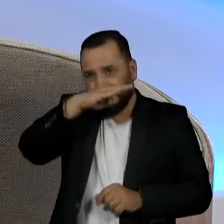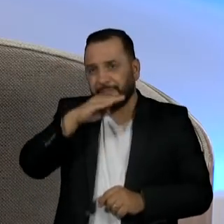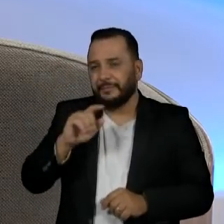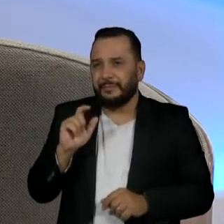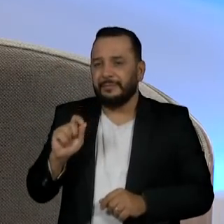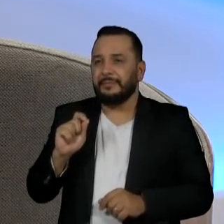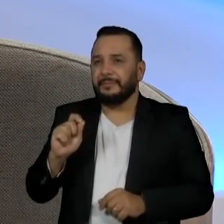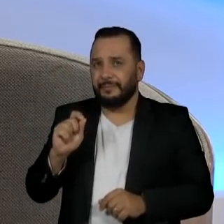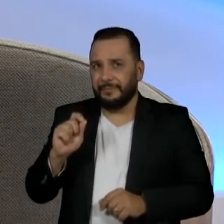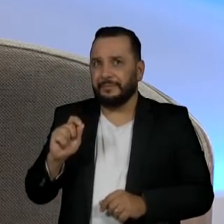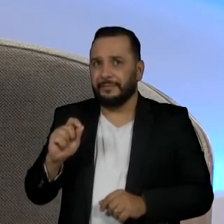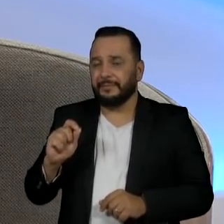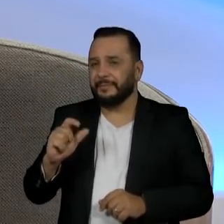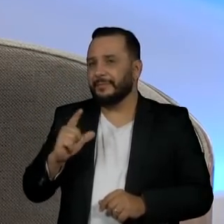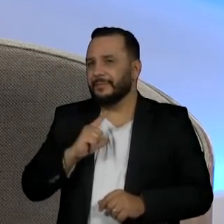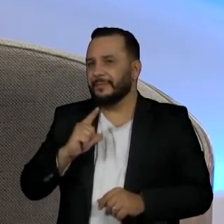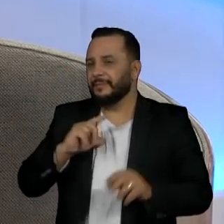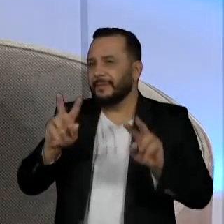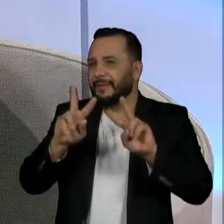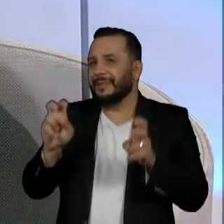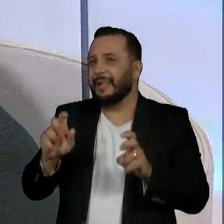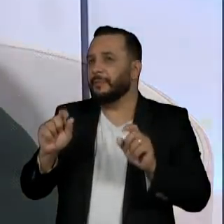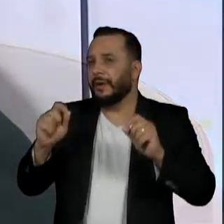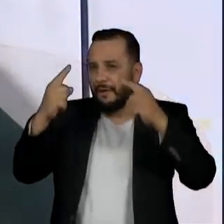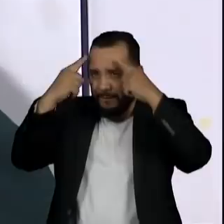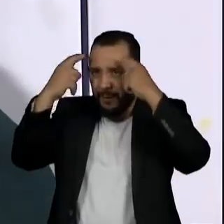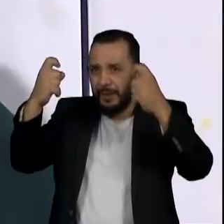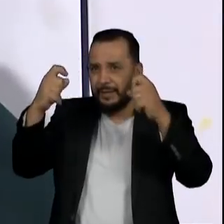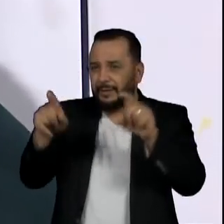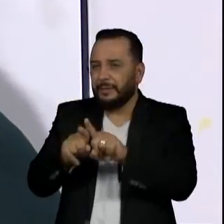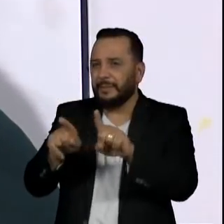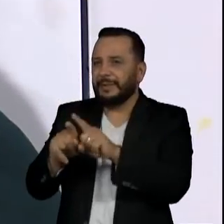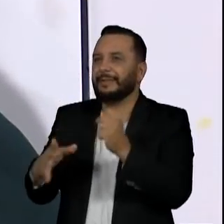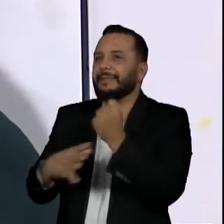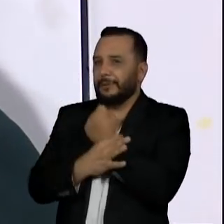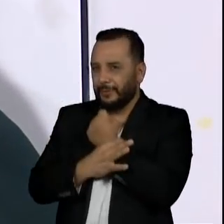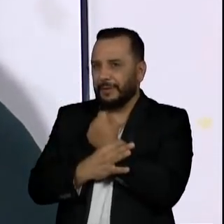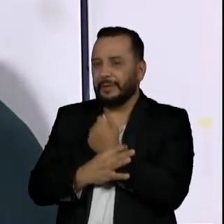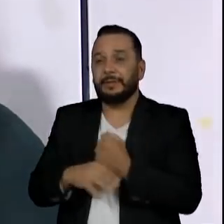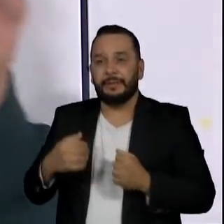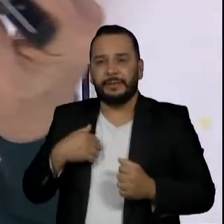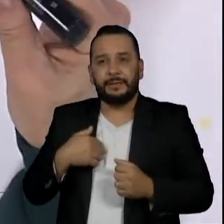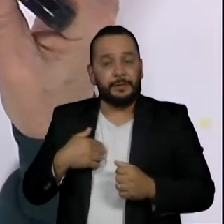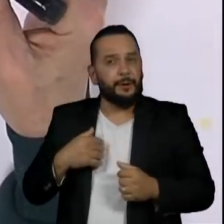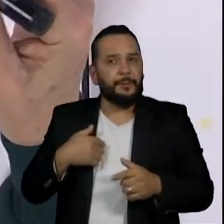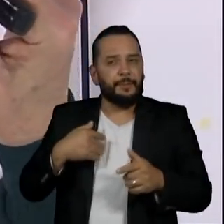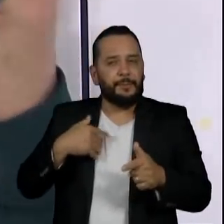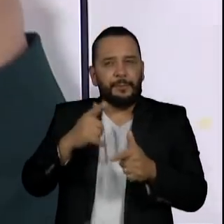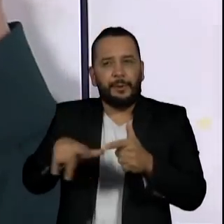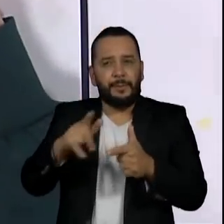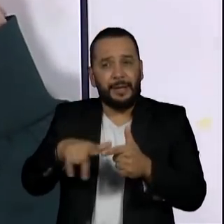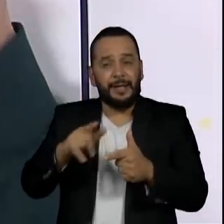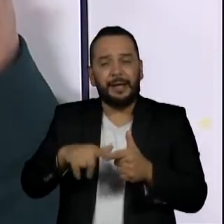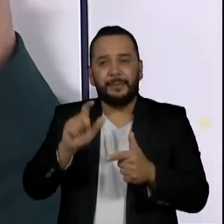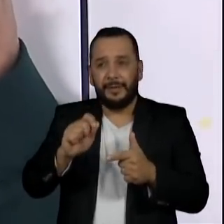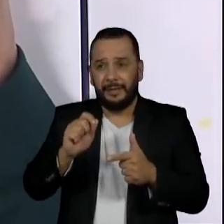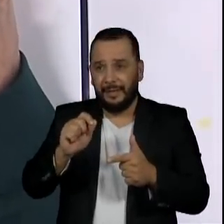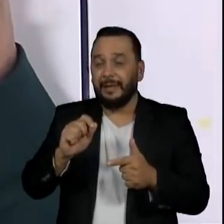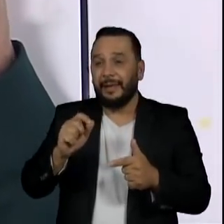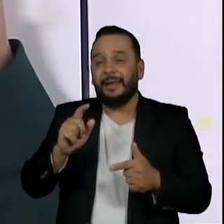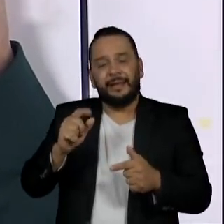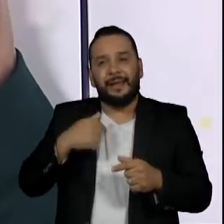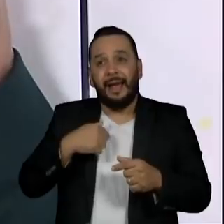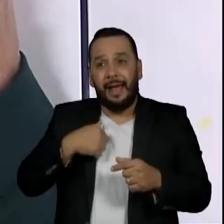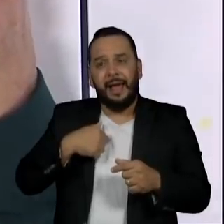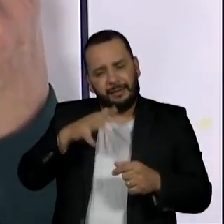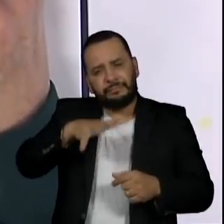importância. Eu trato no livro, né, o tema da violência e da segurança. O problema não é o diagnóstico, na minha opinião. O problema, para mim, é o remédio,